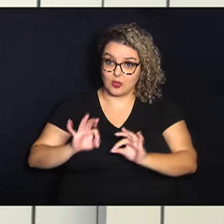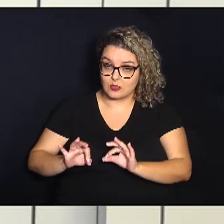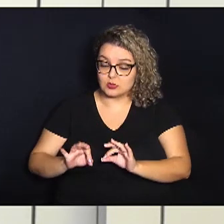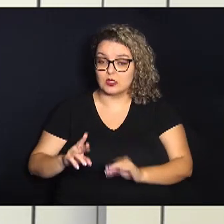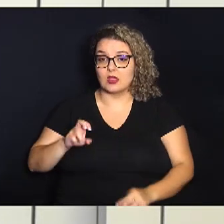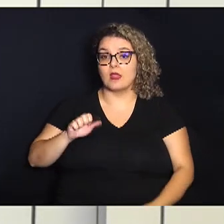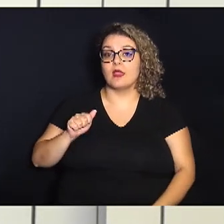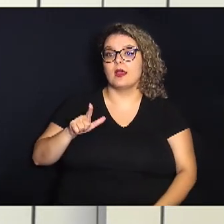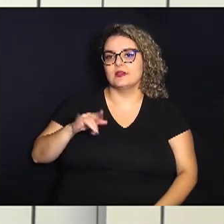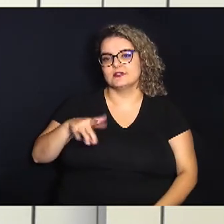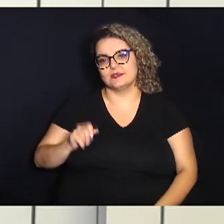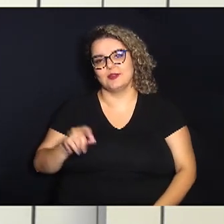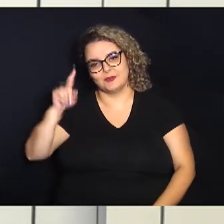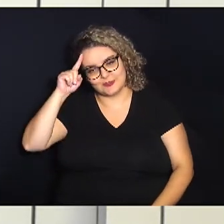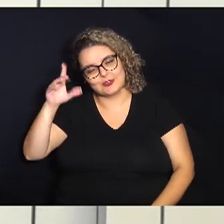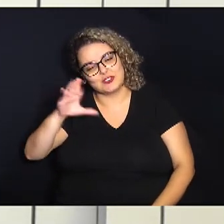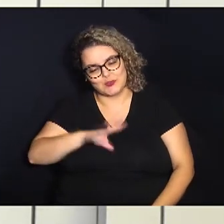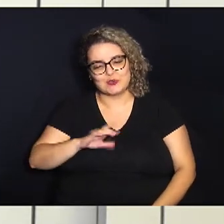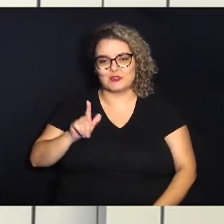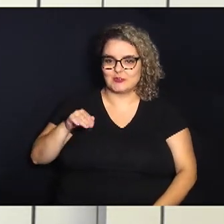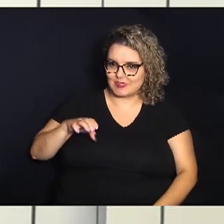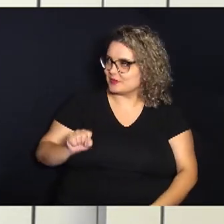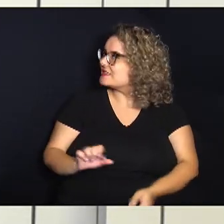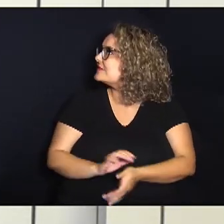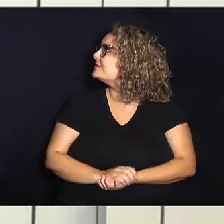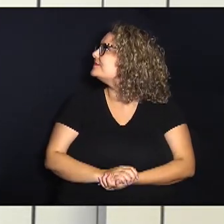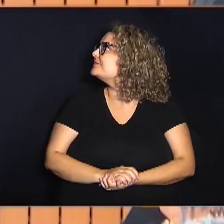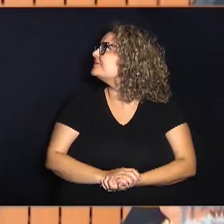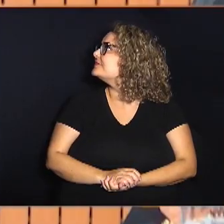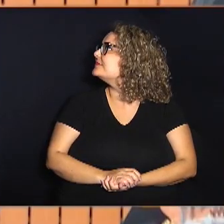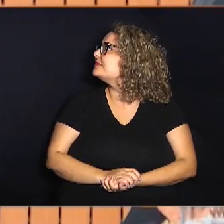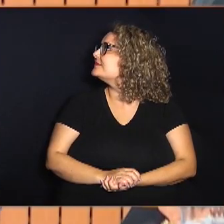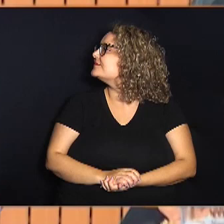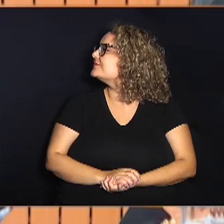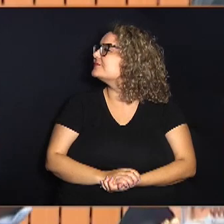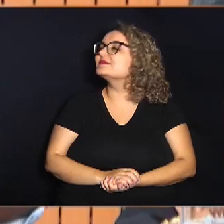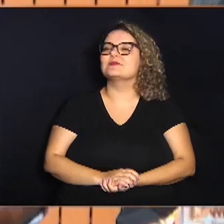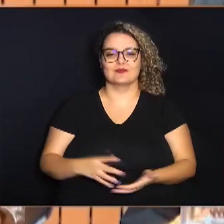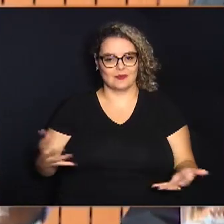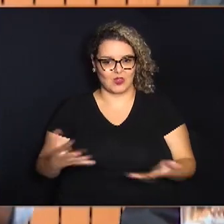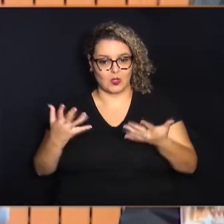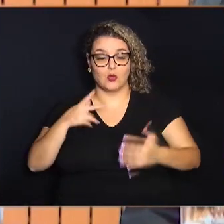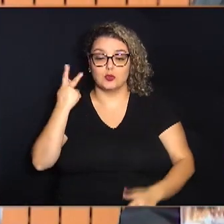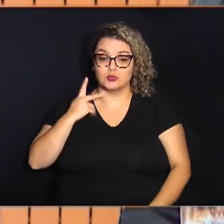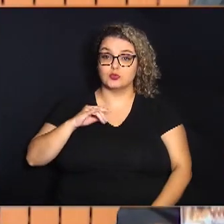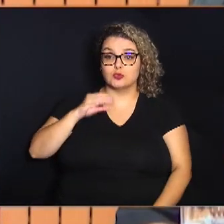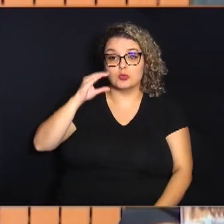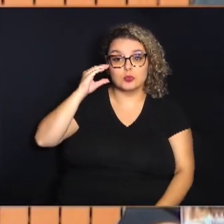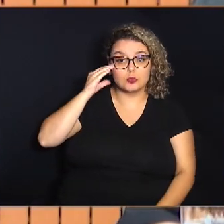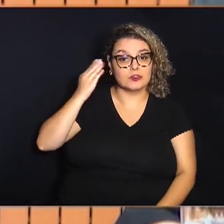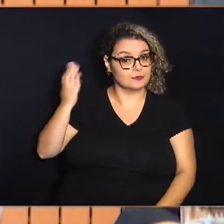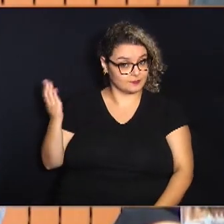realização do Dia Municipal dos Games. Por iniciativa do vereador Luiz Cirilo,